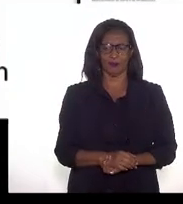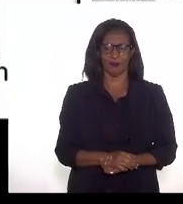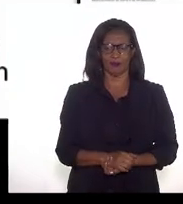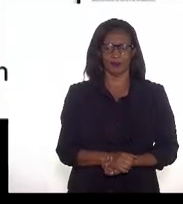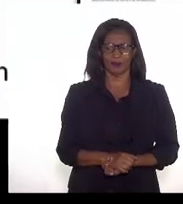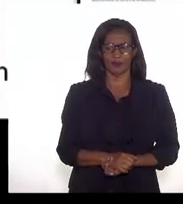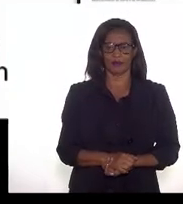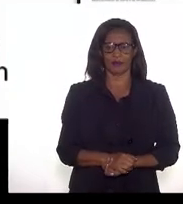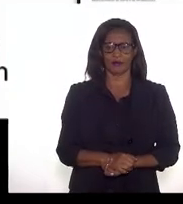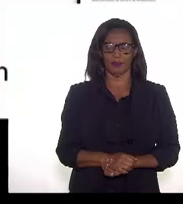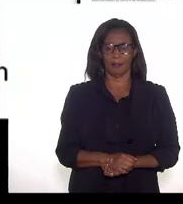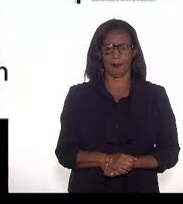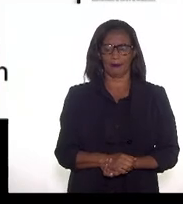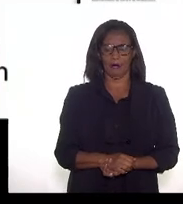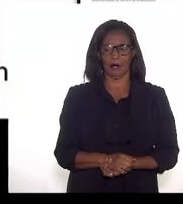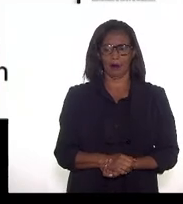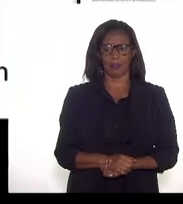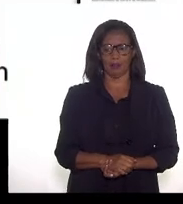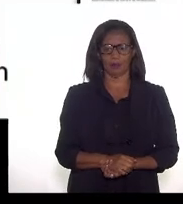Obrigado.